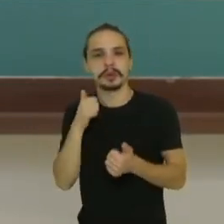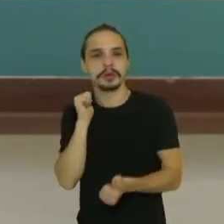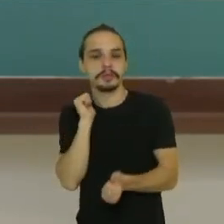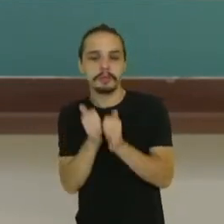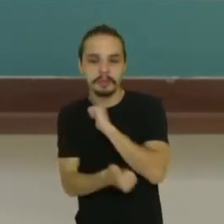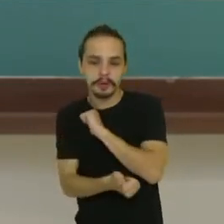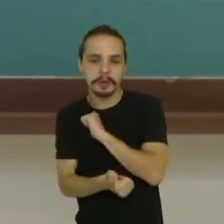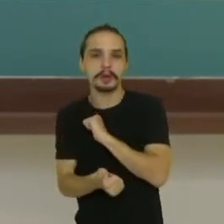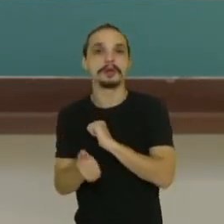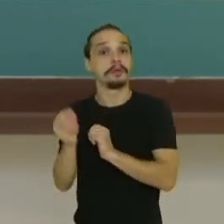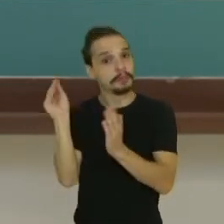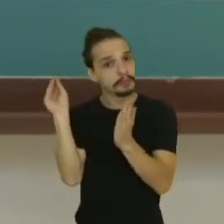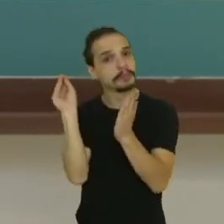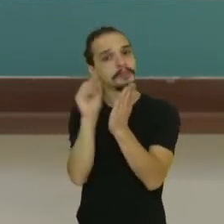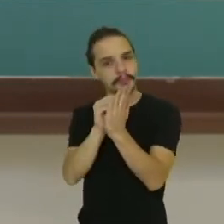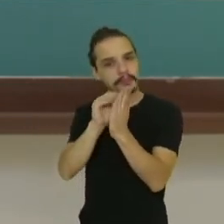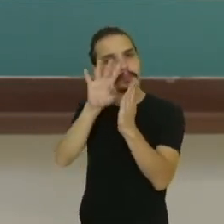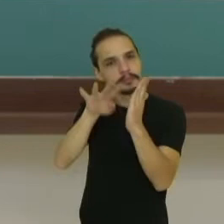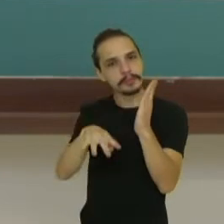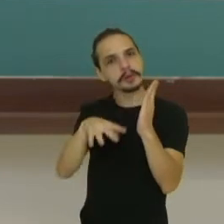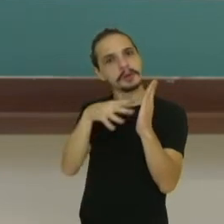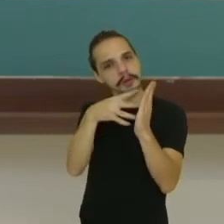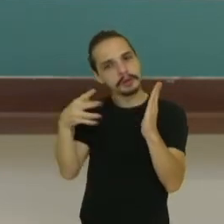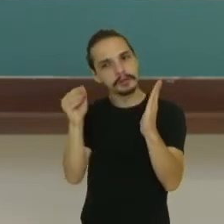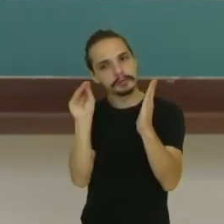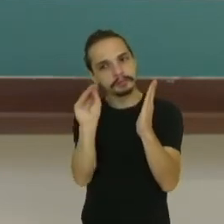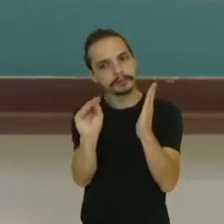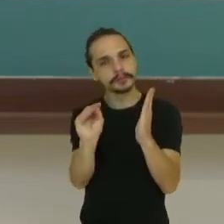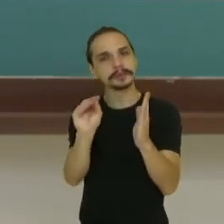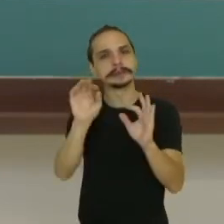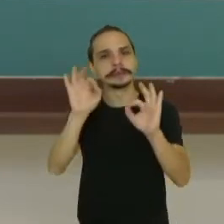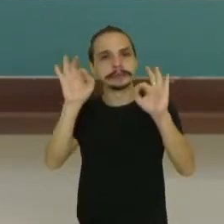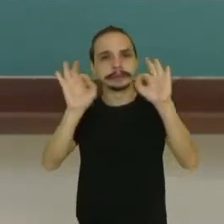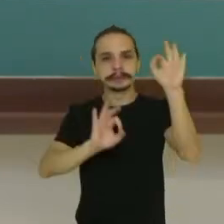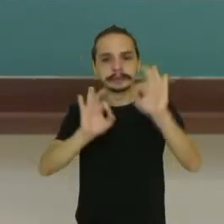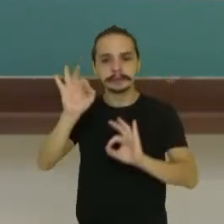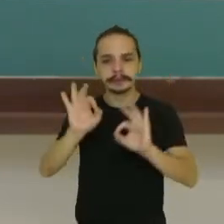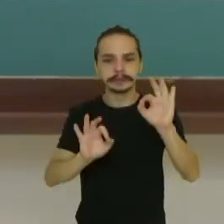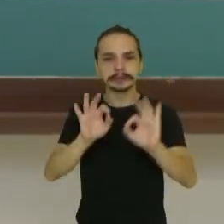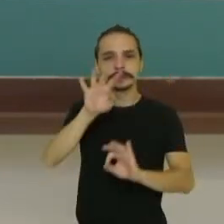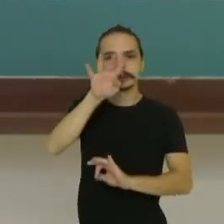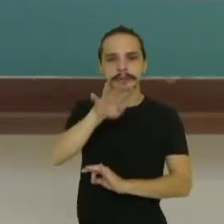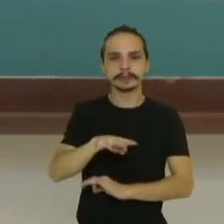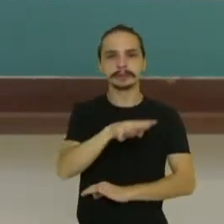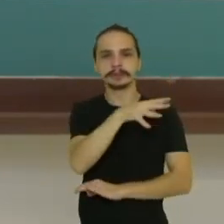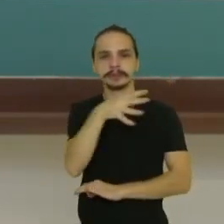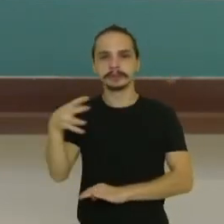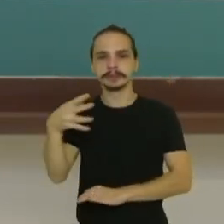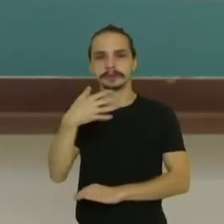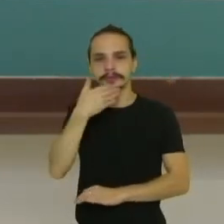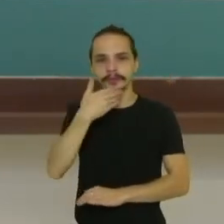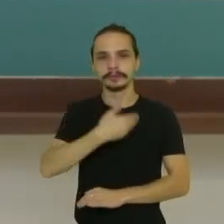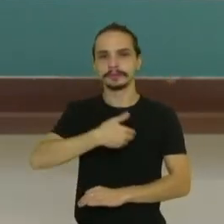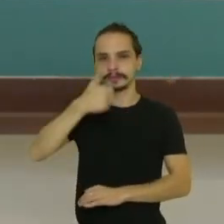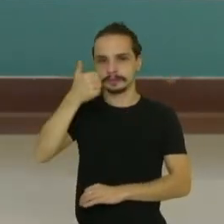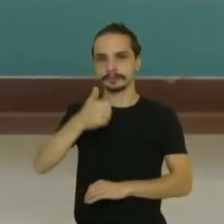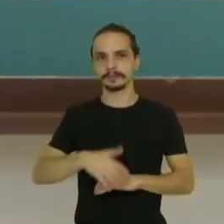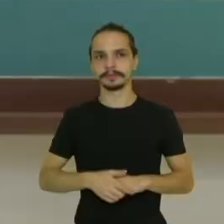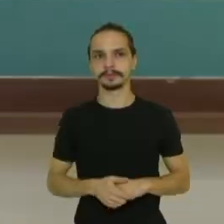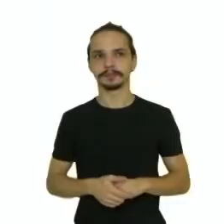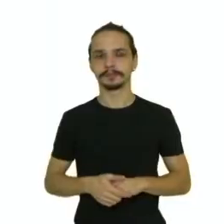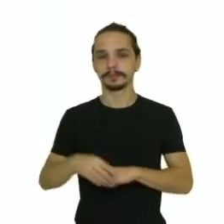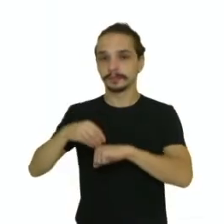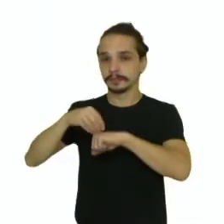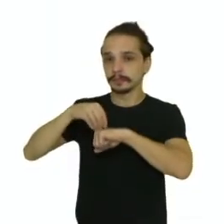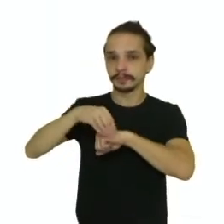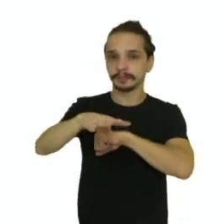esportiva coloque isso na tua rotina planifique planeja sua rotina eu só aqui uma dica